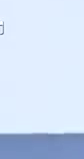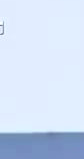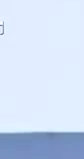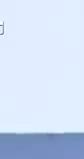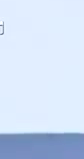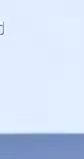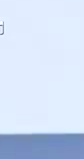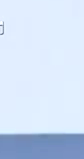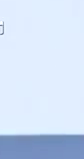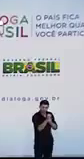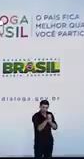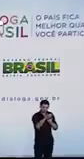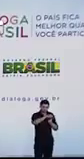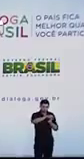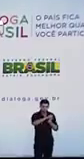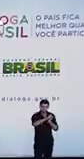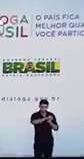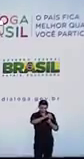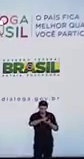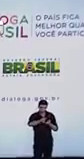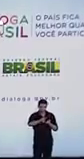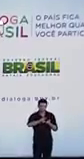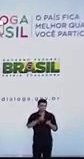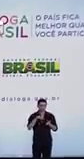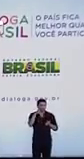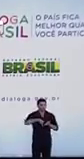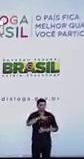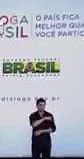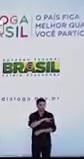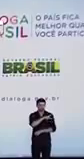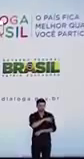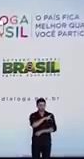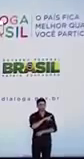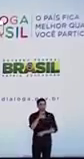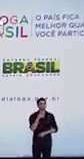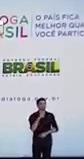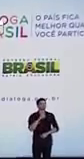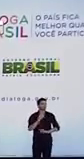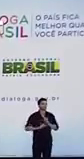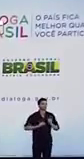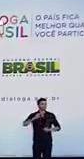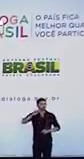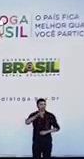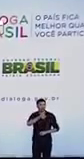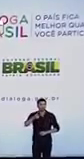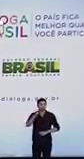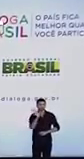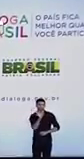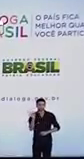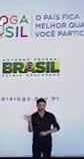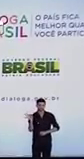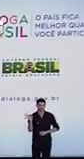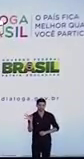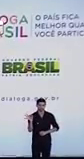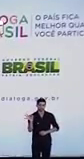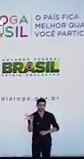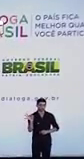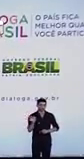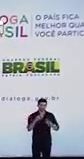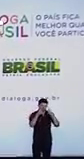28 milhões e meio, presidente, aqui no Piauí nós tivemos 11% de queda